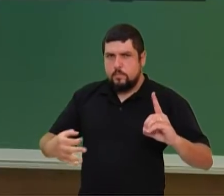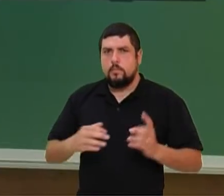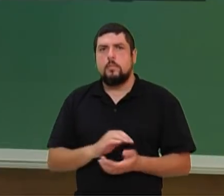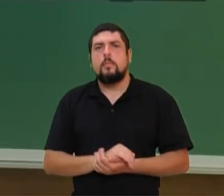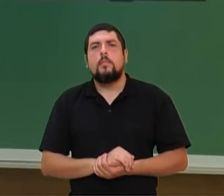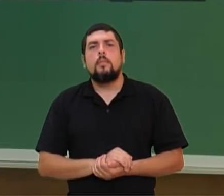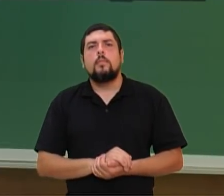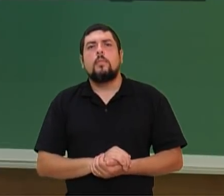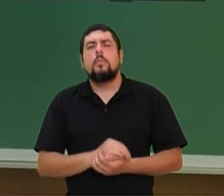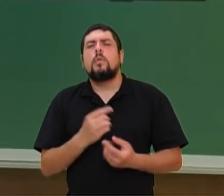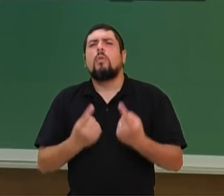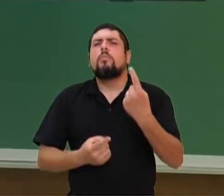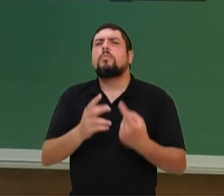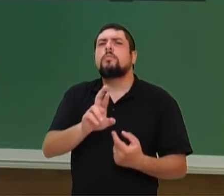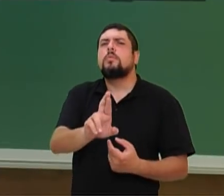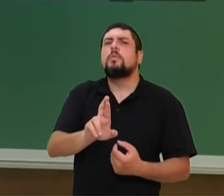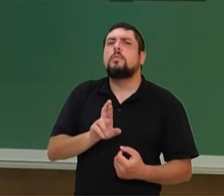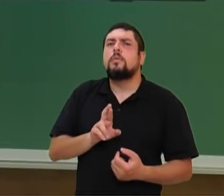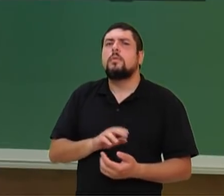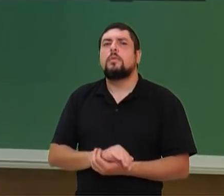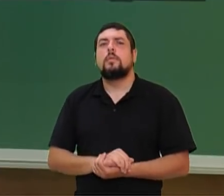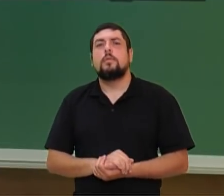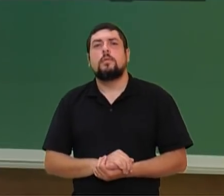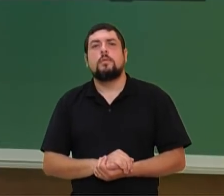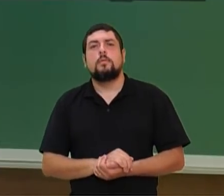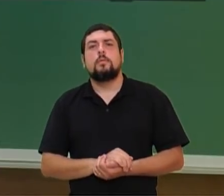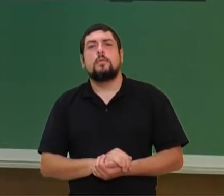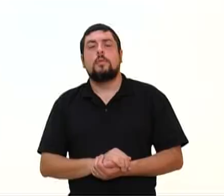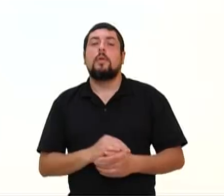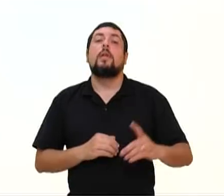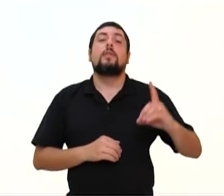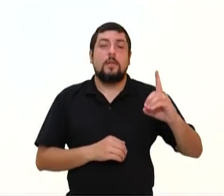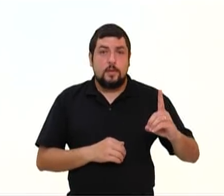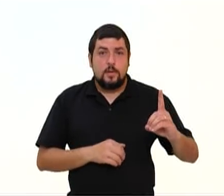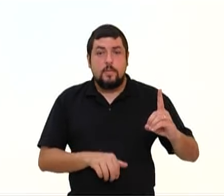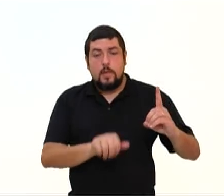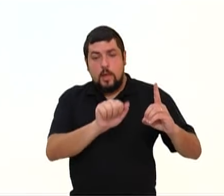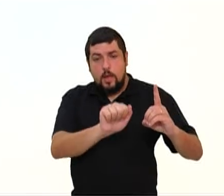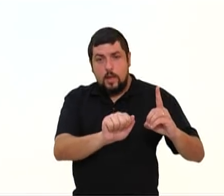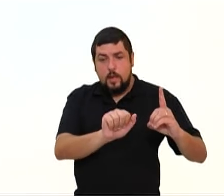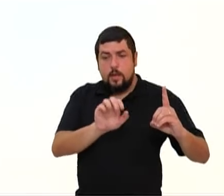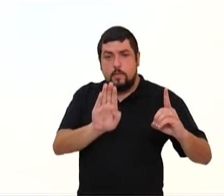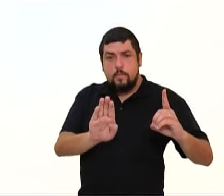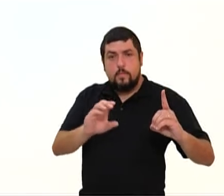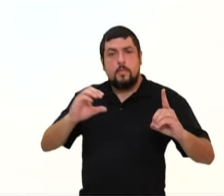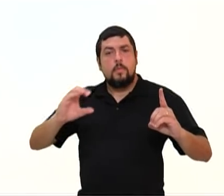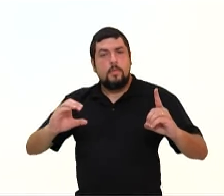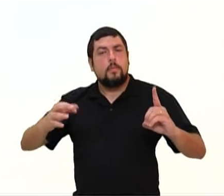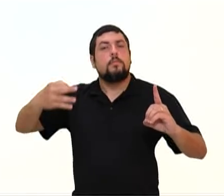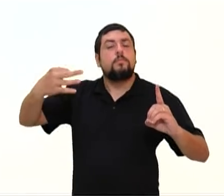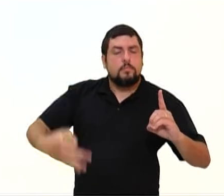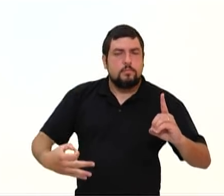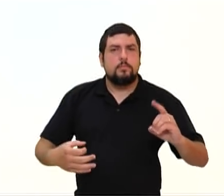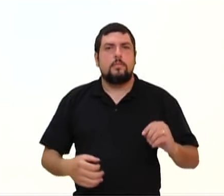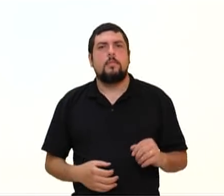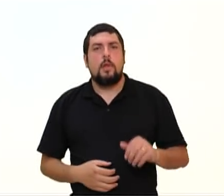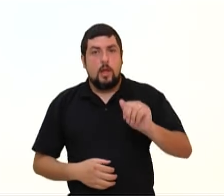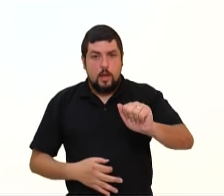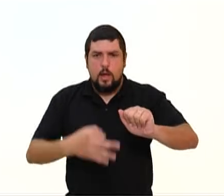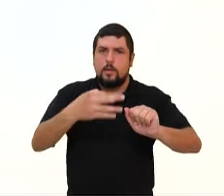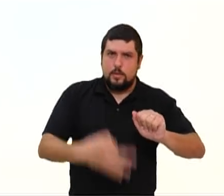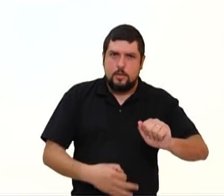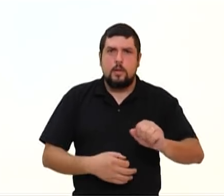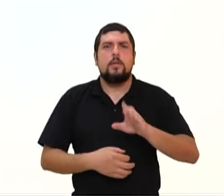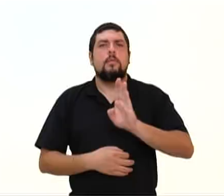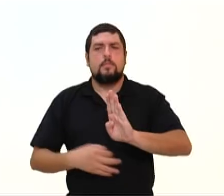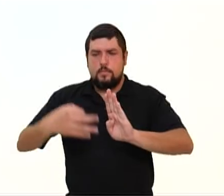que vocês realmente responderam, pessoal? É a letra D. Todas as alternativas estão corretas, né? Tanto a A, quanto a